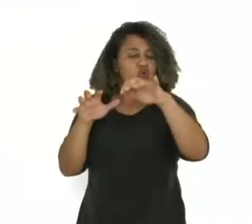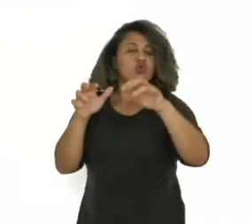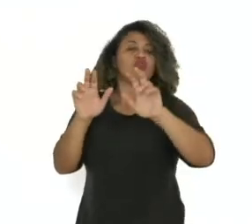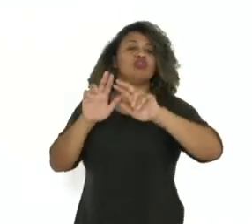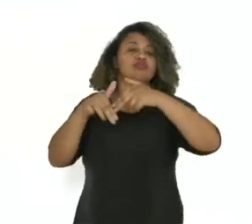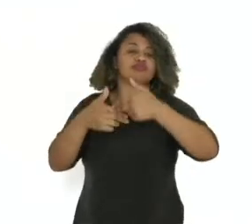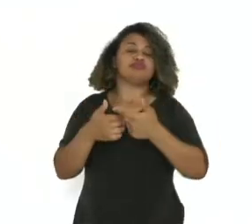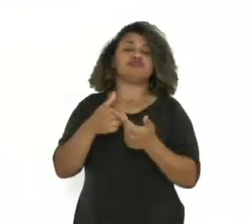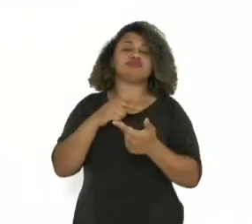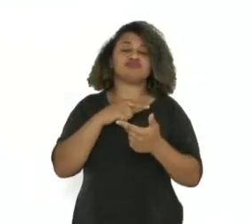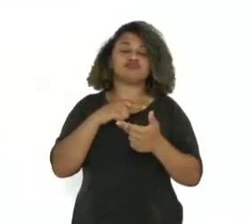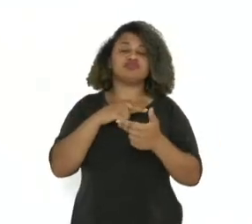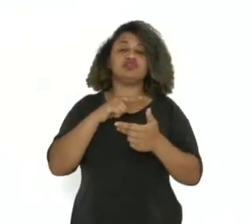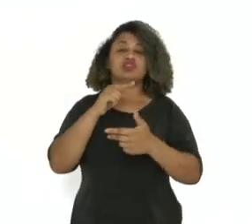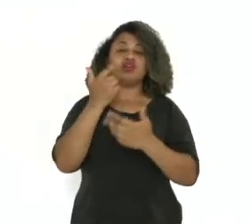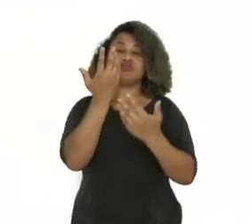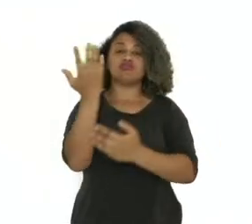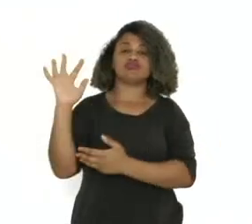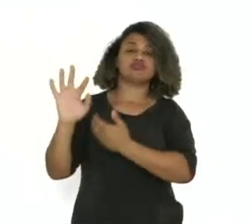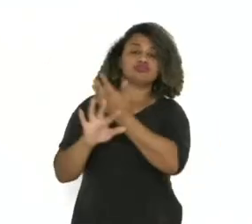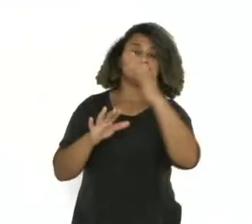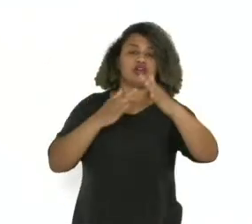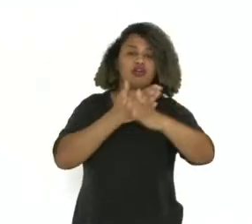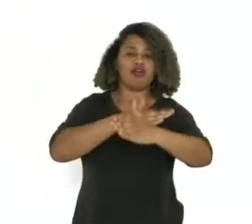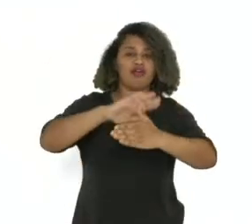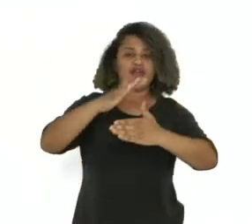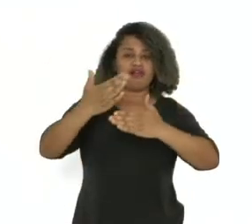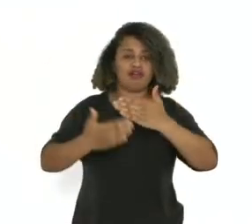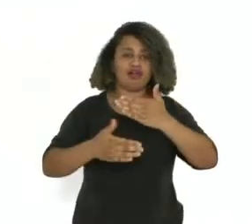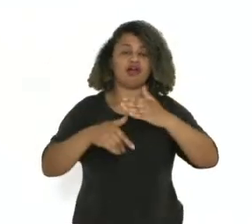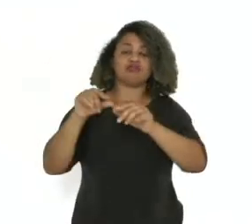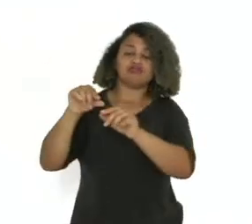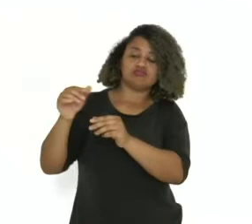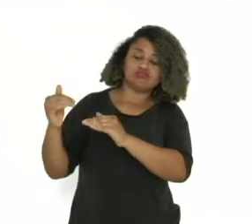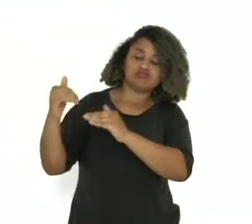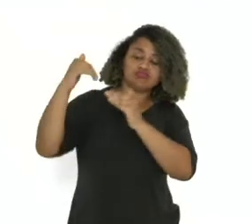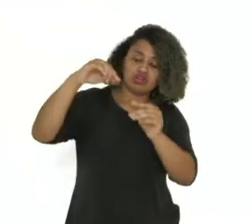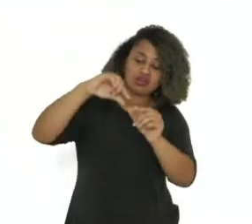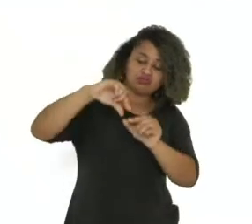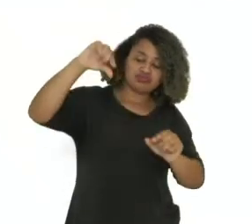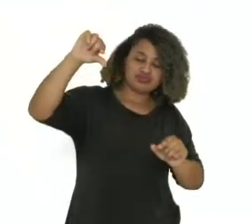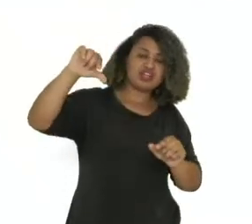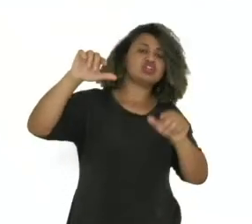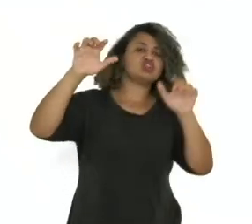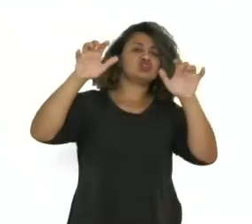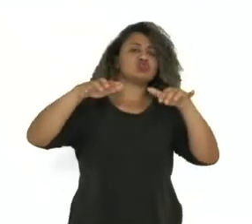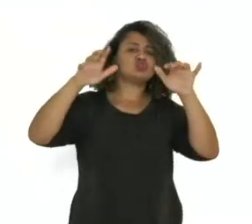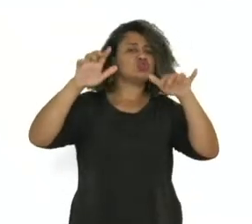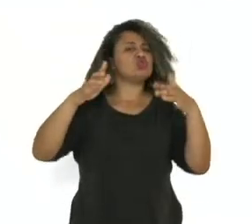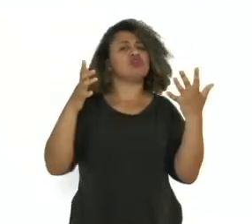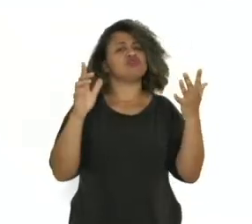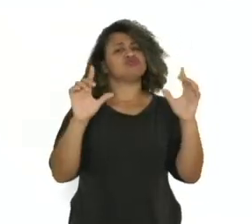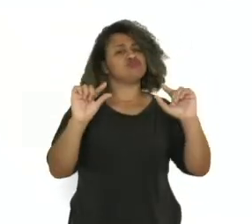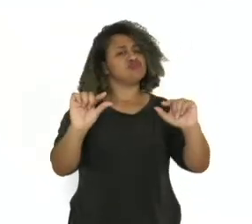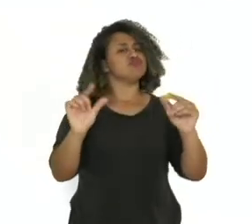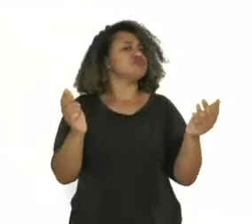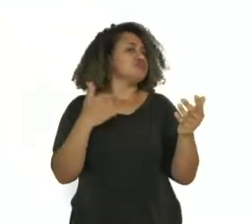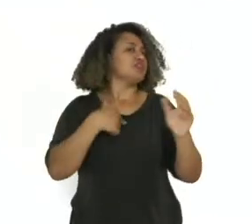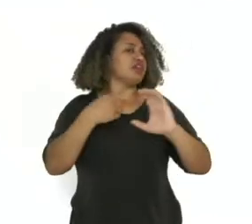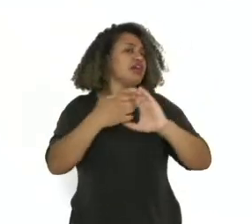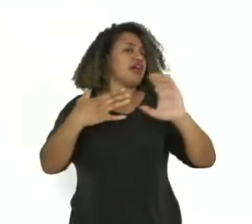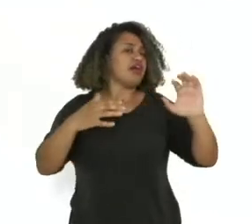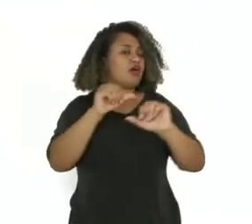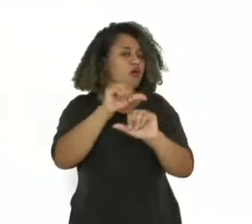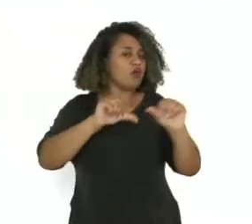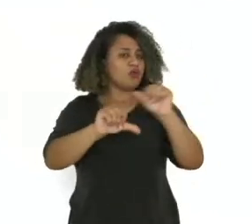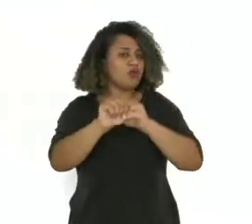tinha a presença ali da floresta. Quando a gente vai para o Agreste, já diminui essa característica, já vai se tornando